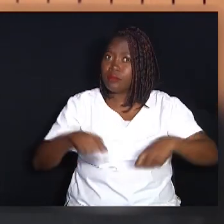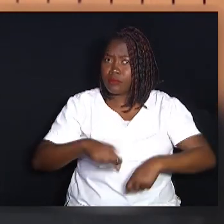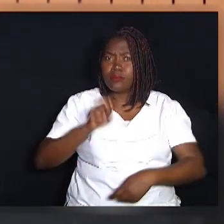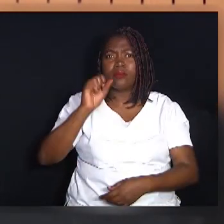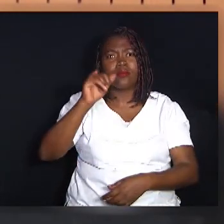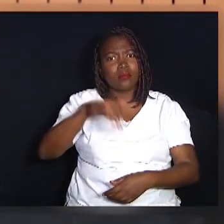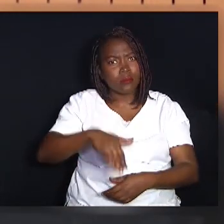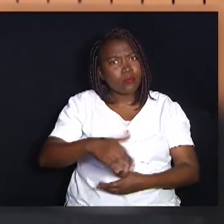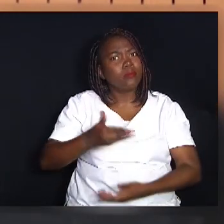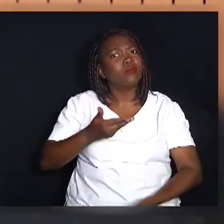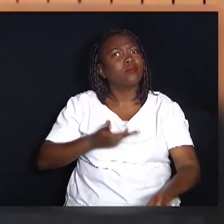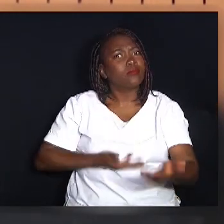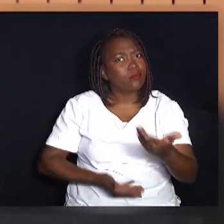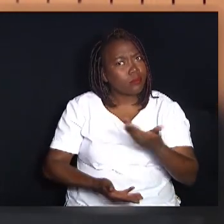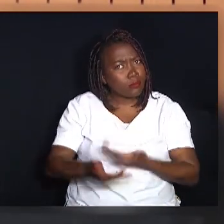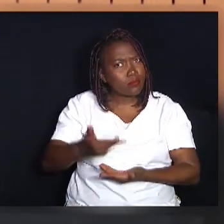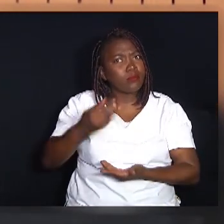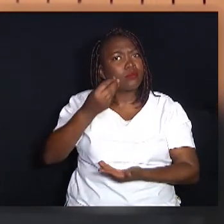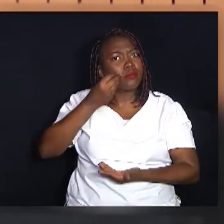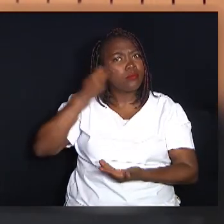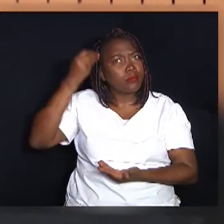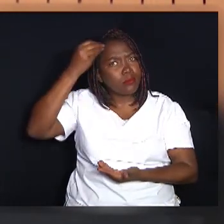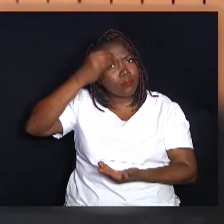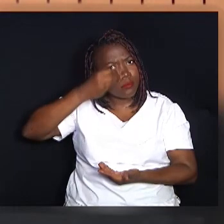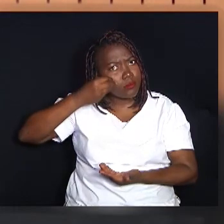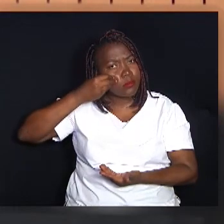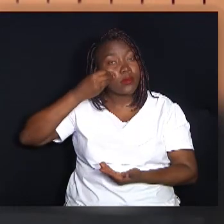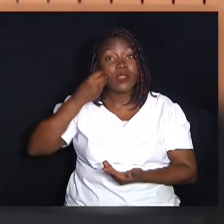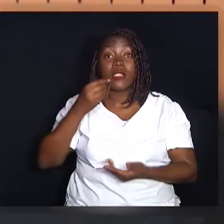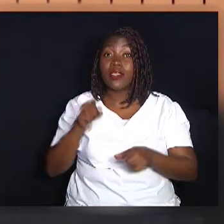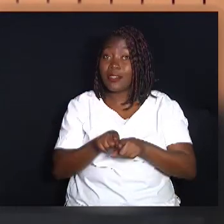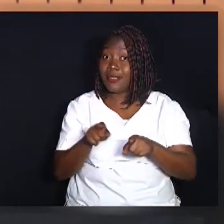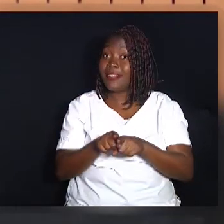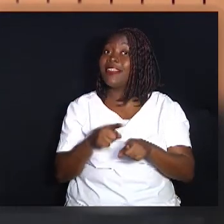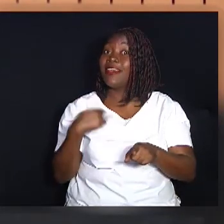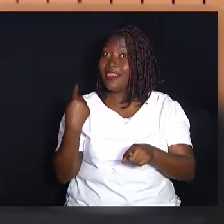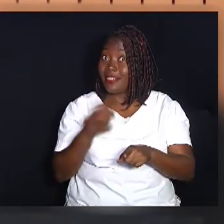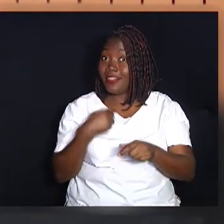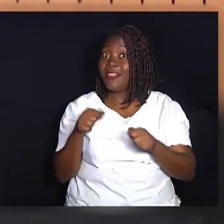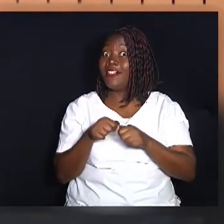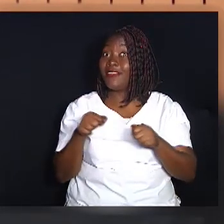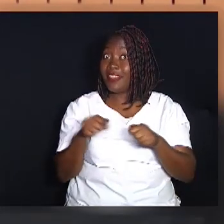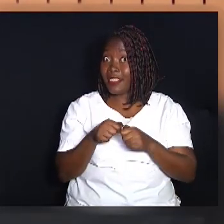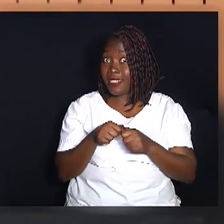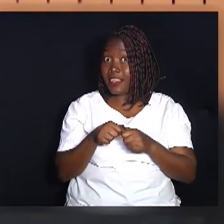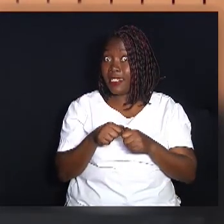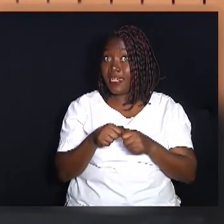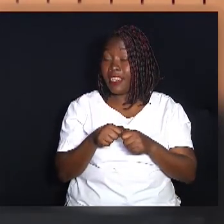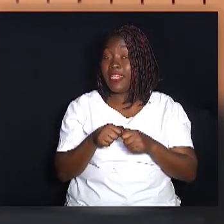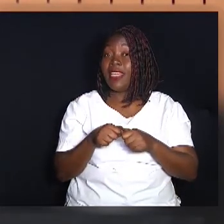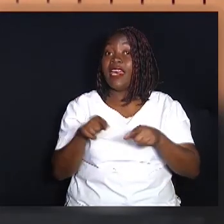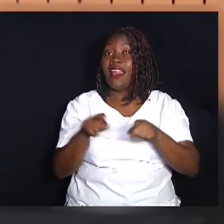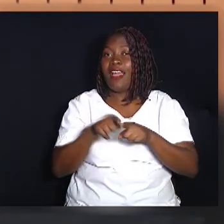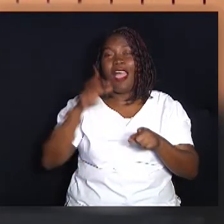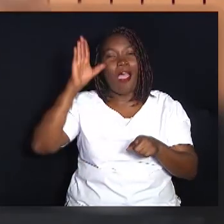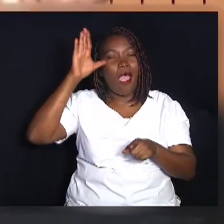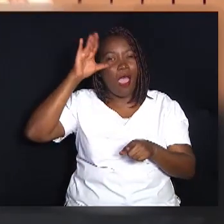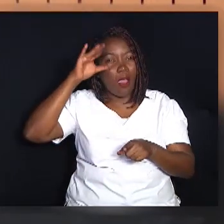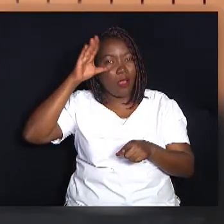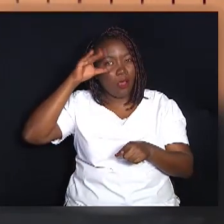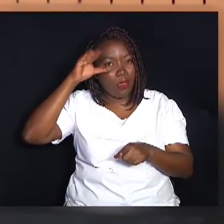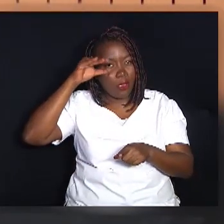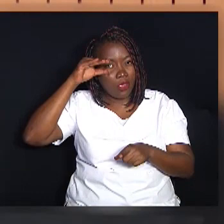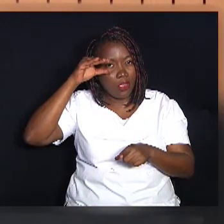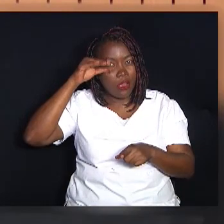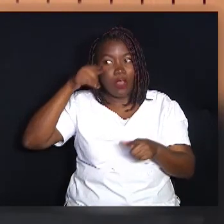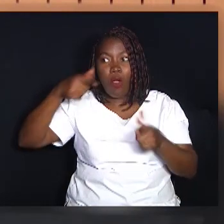essa troca entre experiências, inclusive a gente faz, e até por curiosidade, né, esses